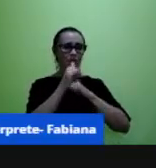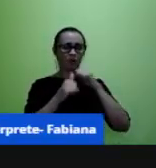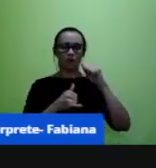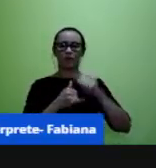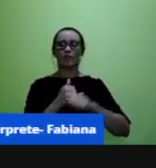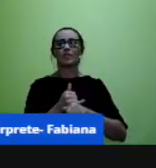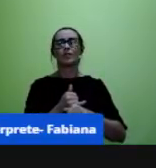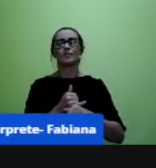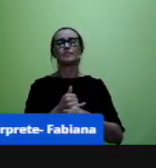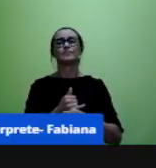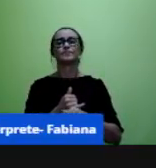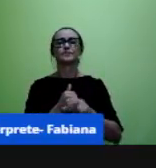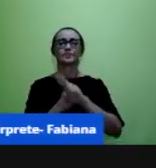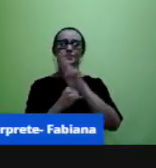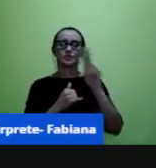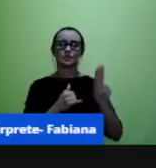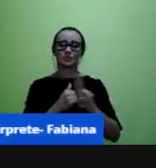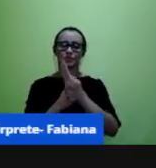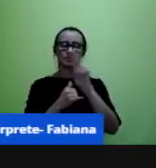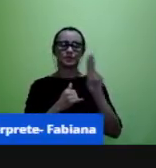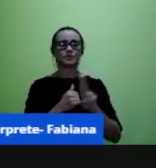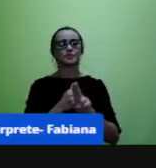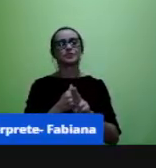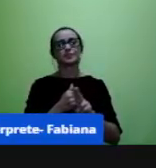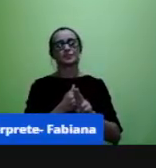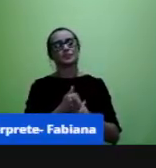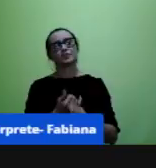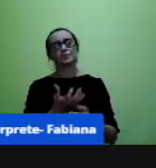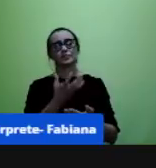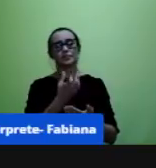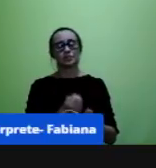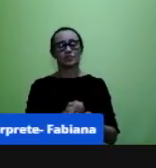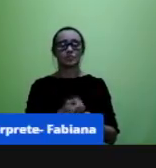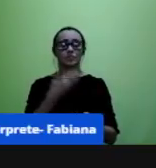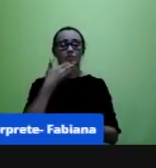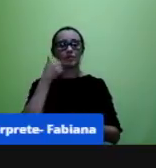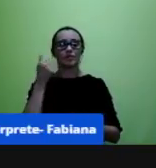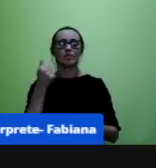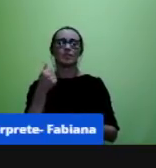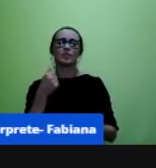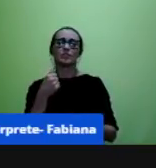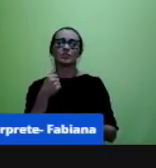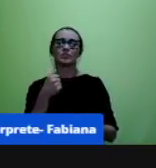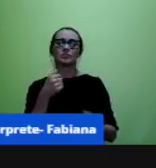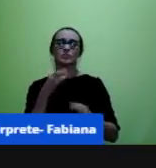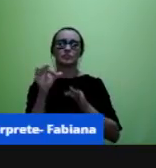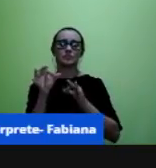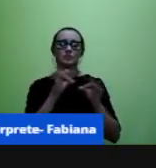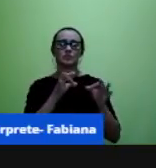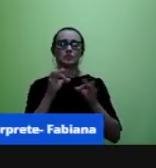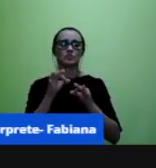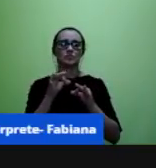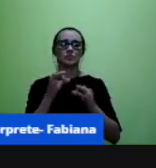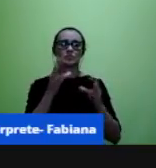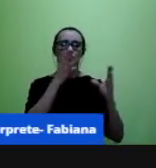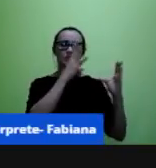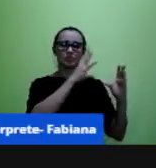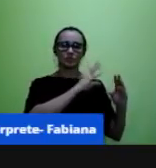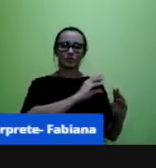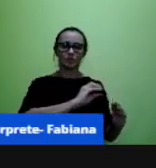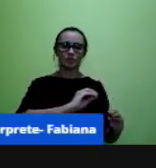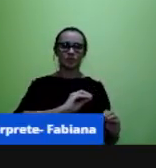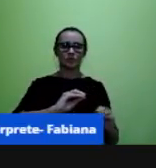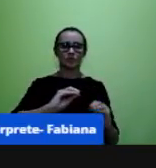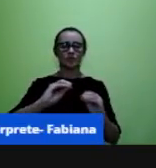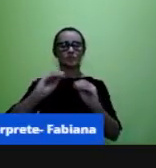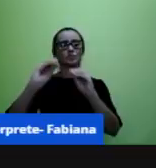versão de download, né, que eu acredito que seja melhor para mim. E aí eu faço a exportação para postar lá no canal do YouTube. Então ele